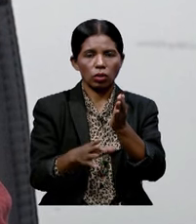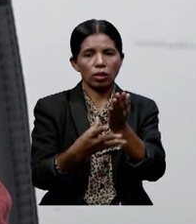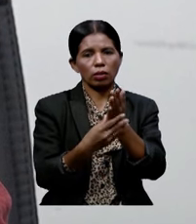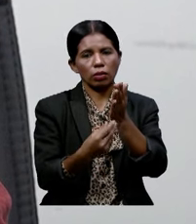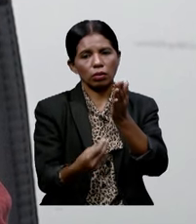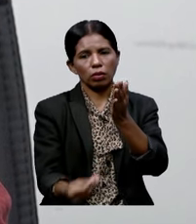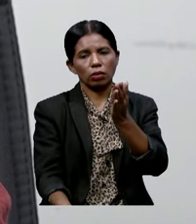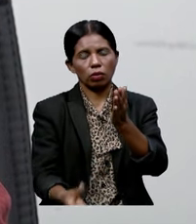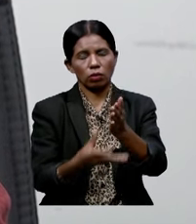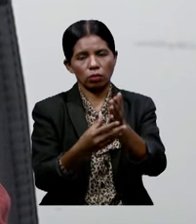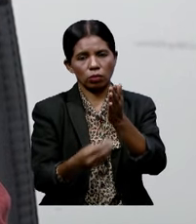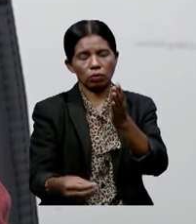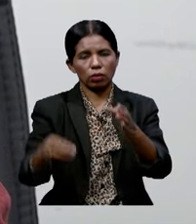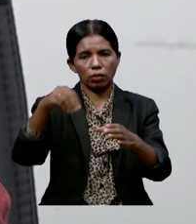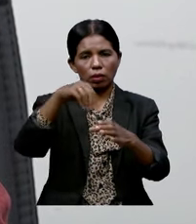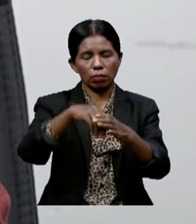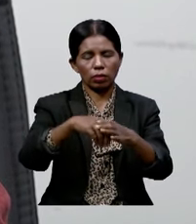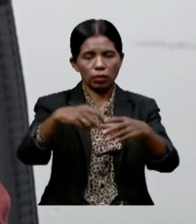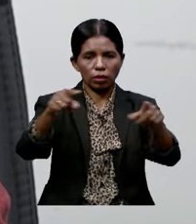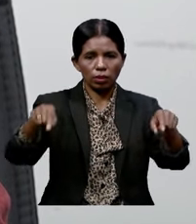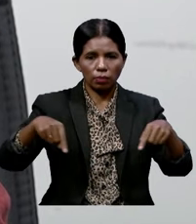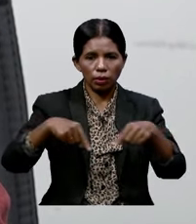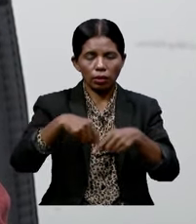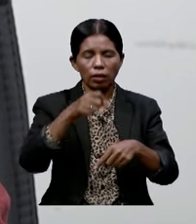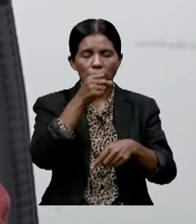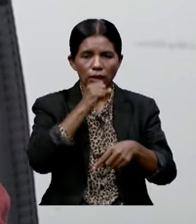o suling hotu ba iha adonan